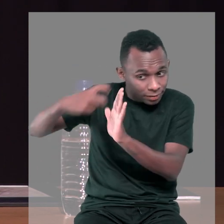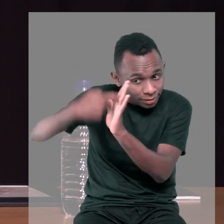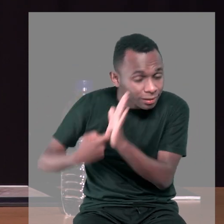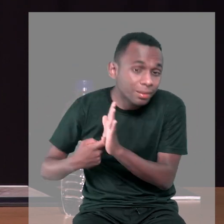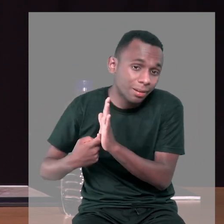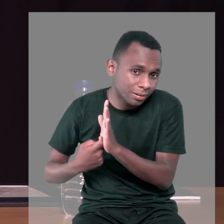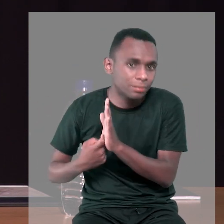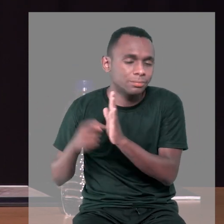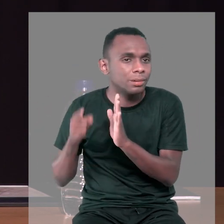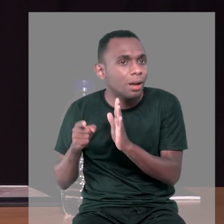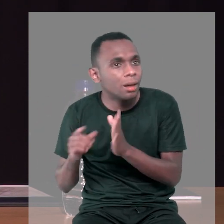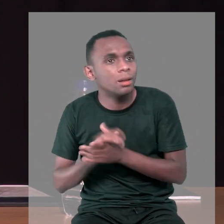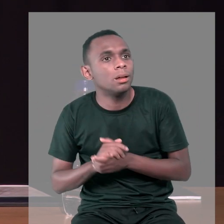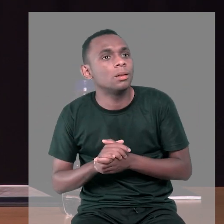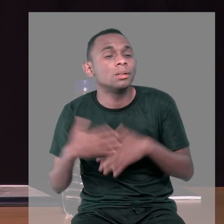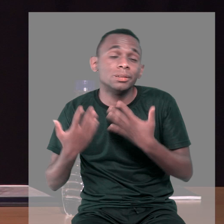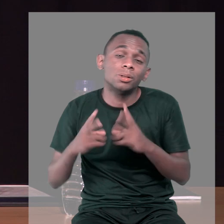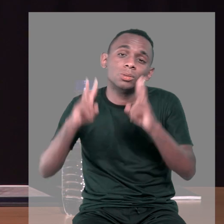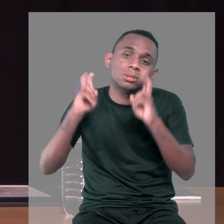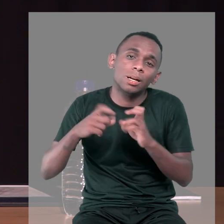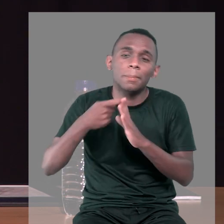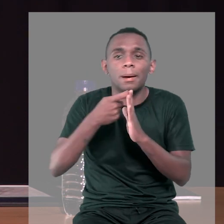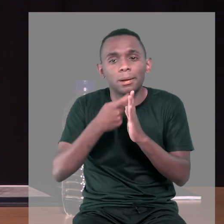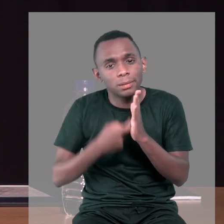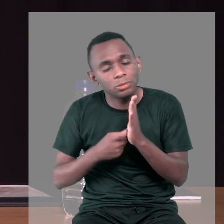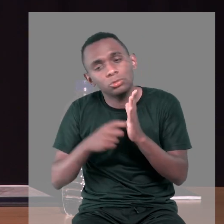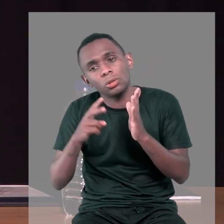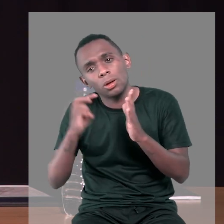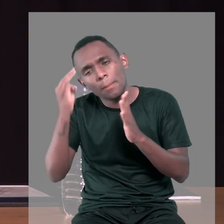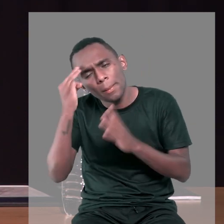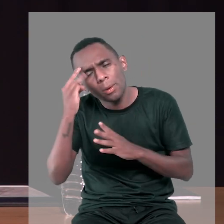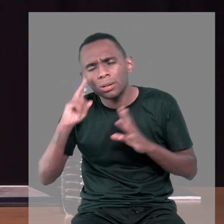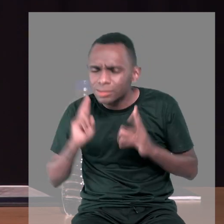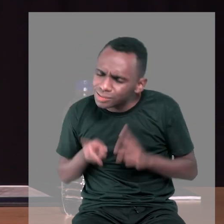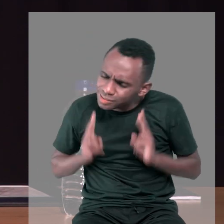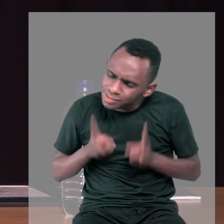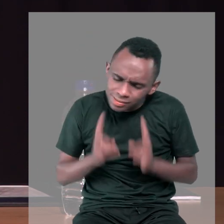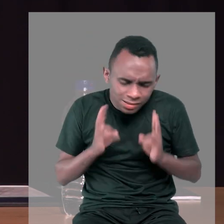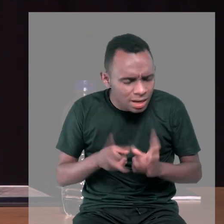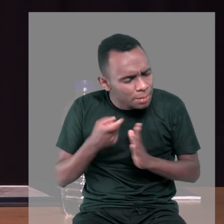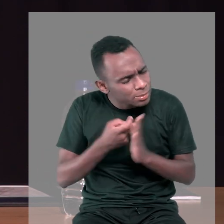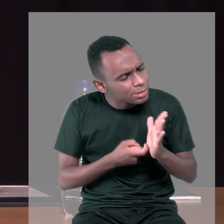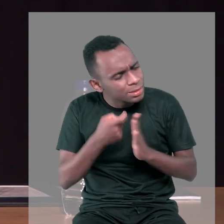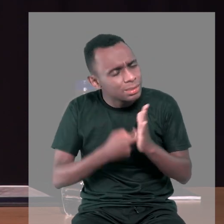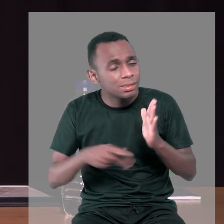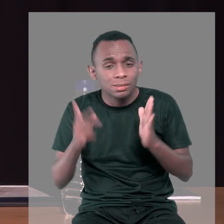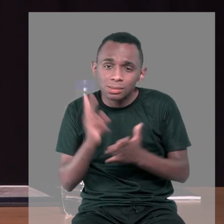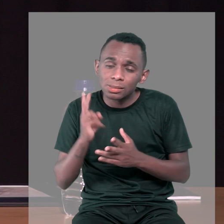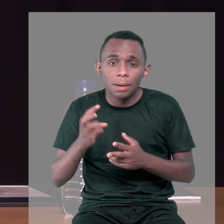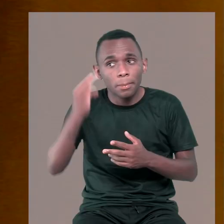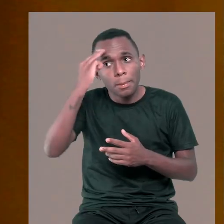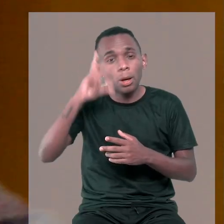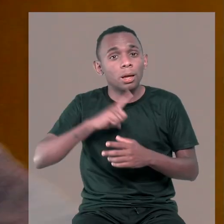verdade factual em especial. Não sei se respondi a questão, mas eu agradeço enormemente. Um espectador faz uma pergunta a Elton. Boa noite,